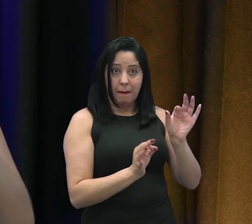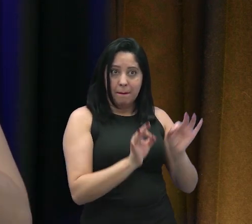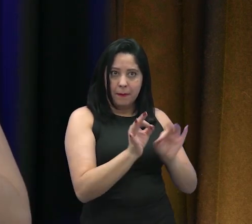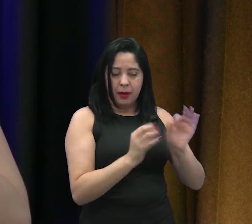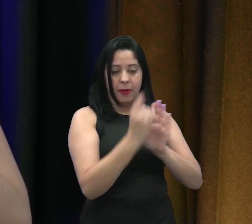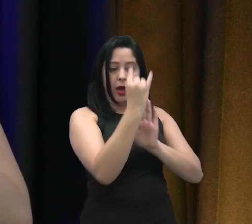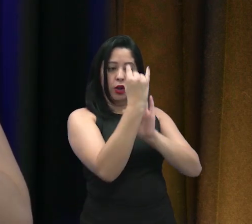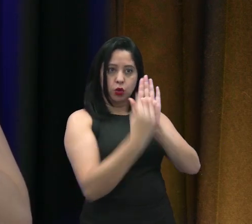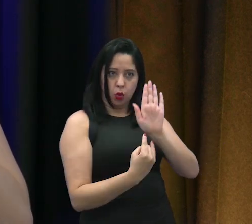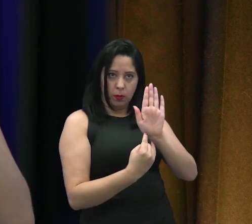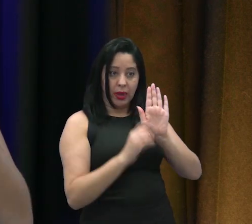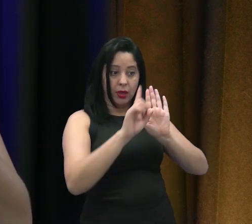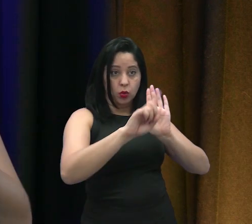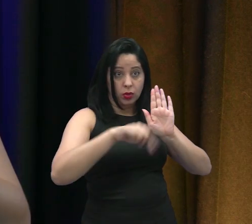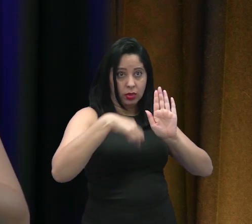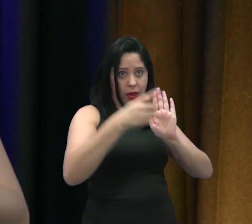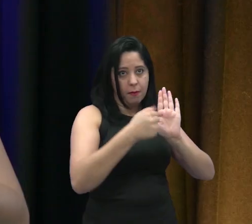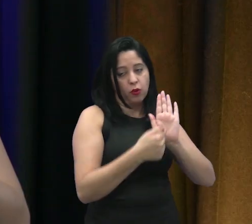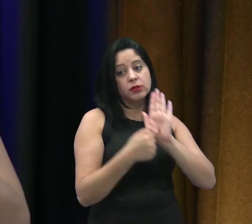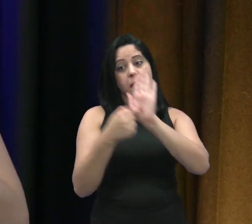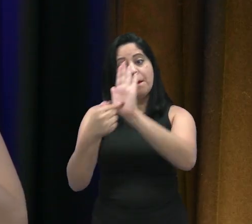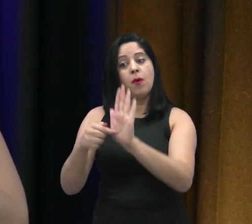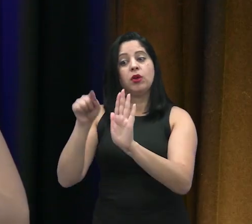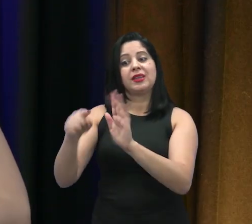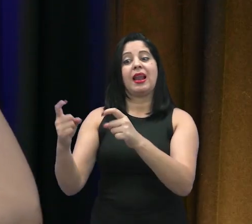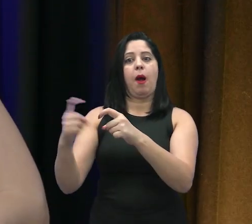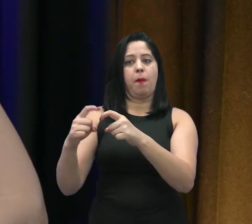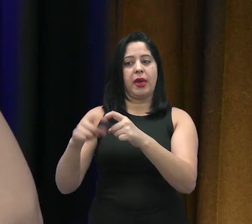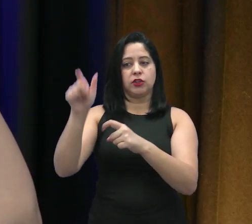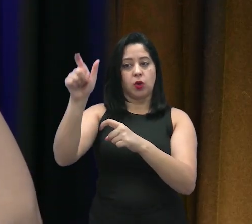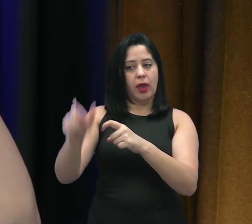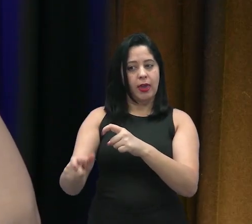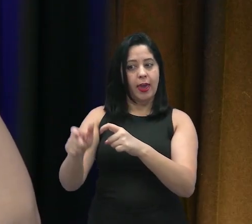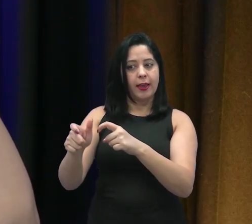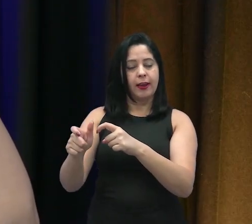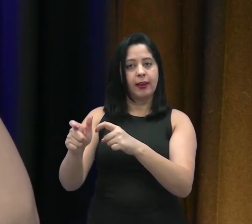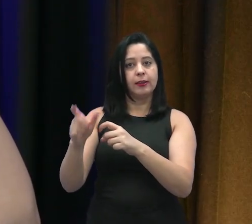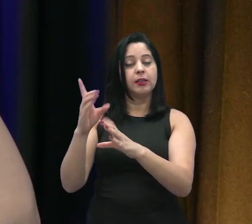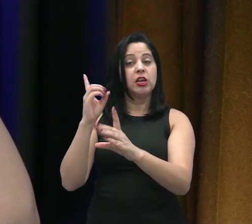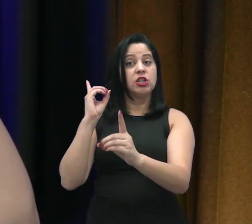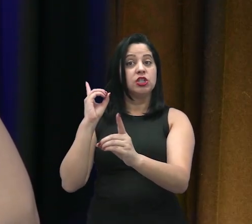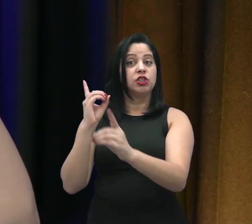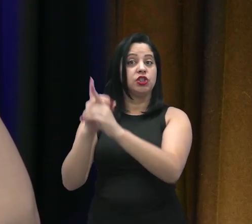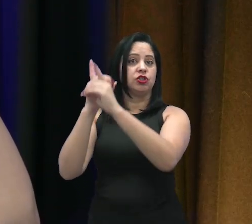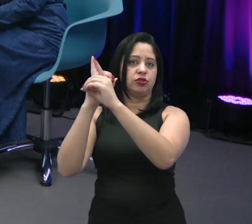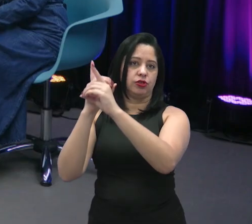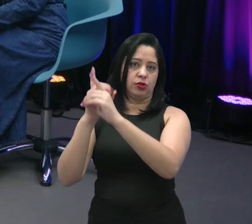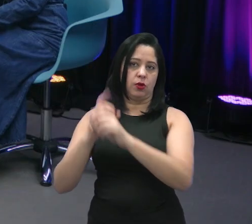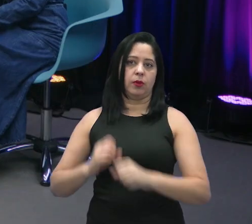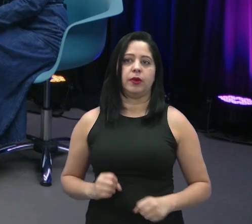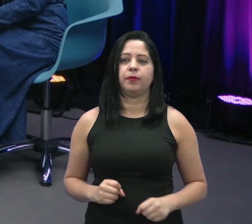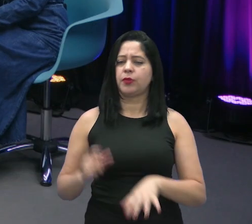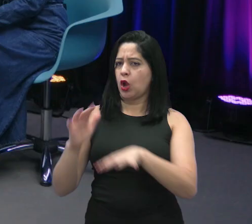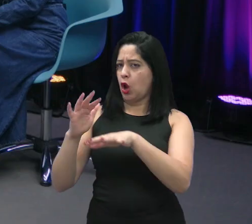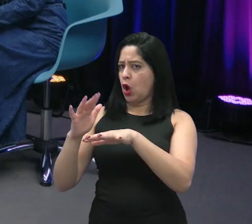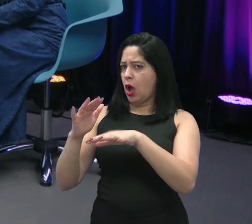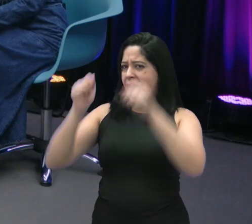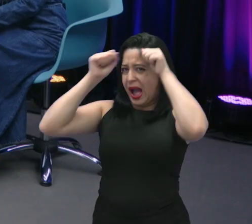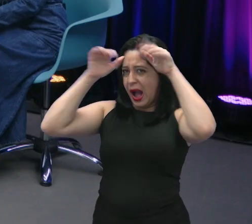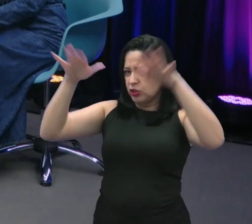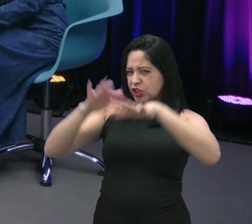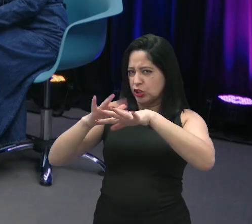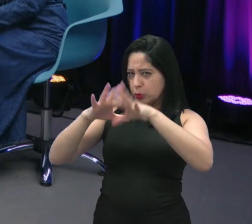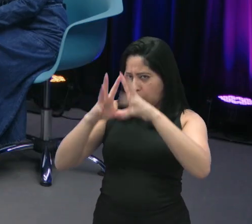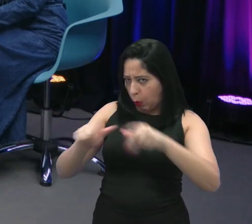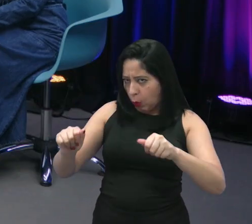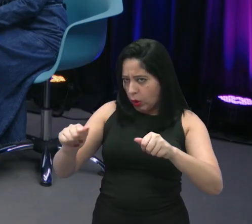médico, para que, a partir desses dados, ele consiga fechar o diagnóstico. Diz para mim, o autismo tem cura?